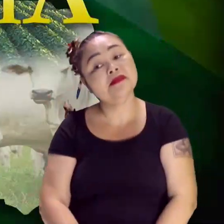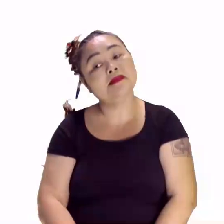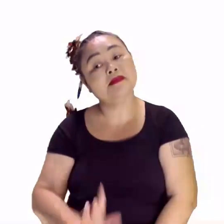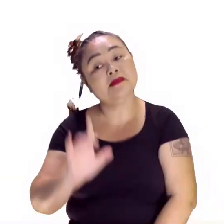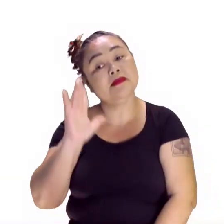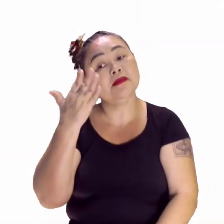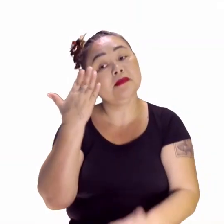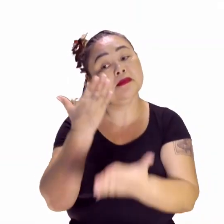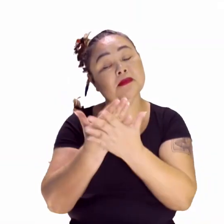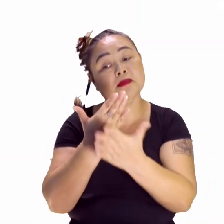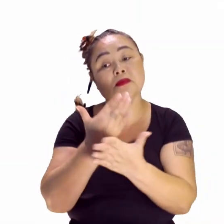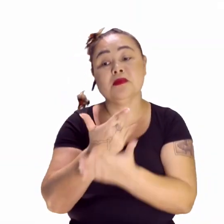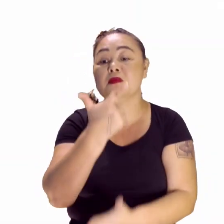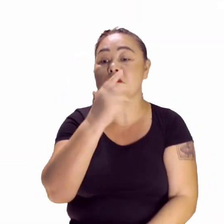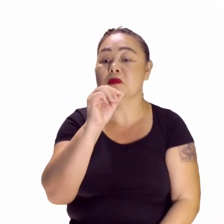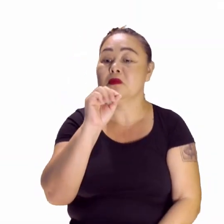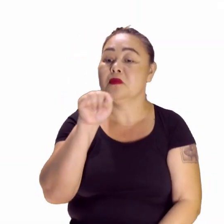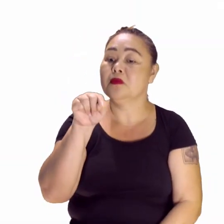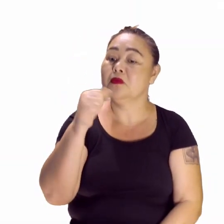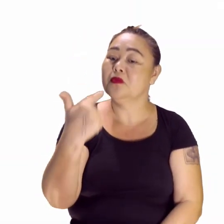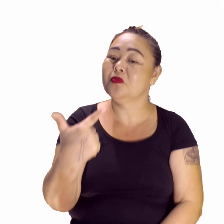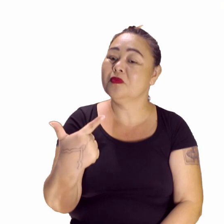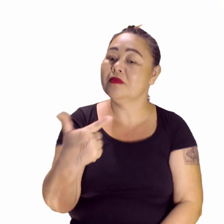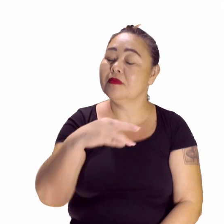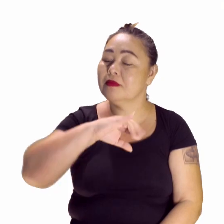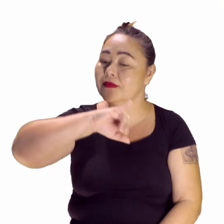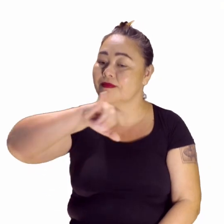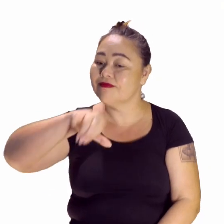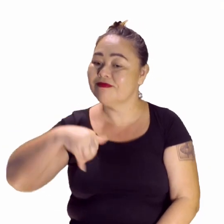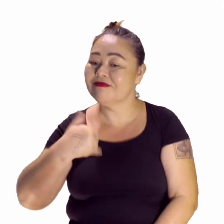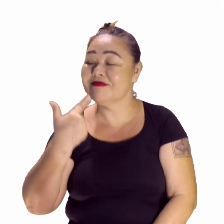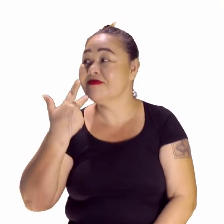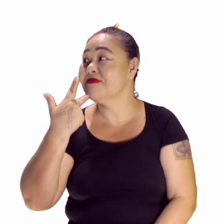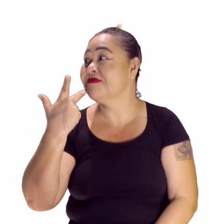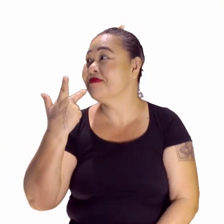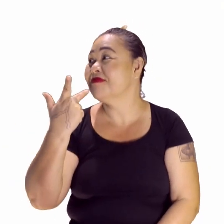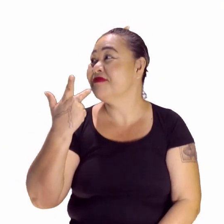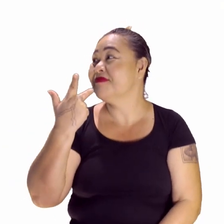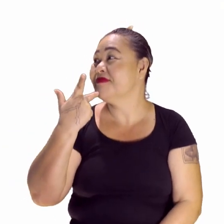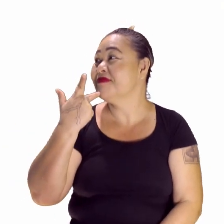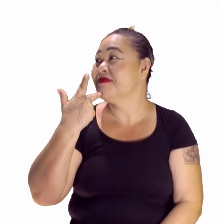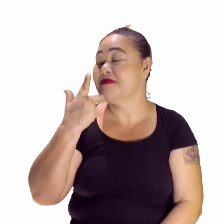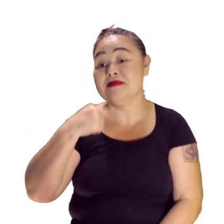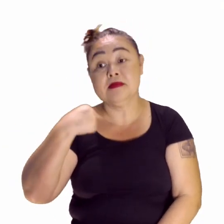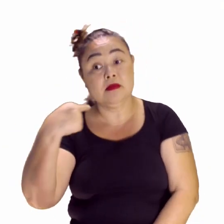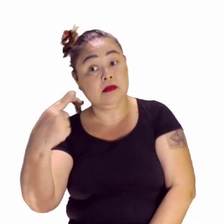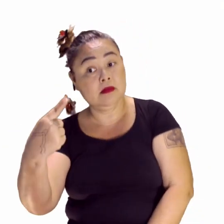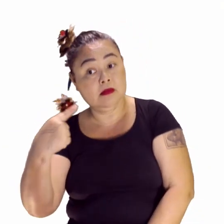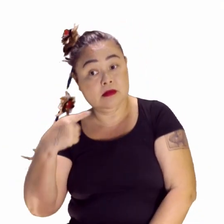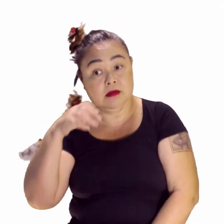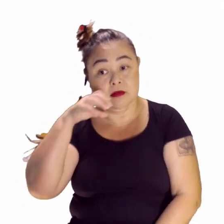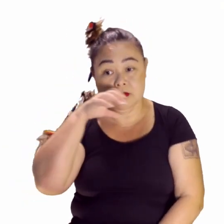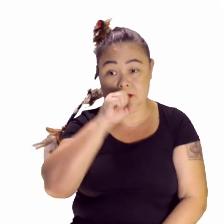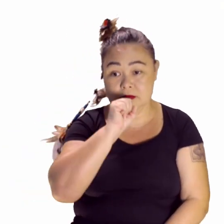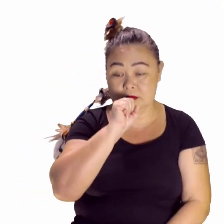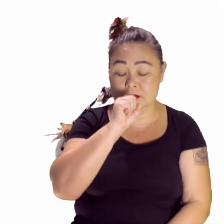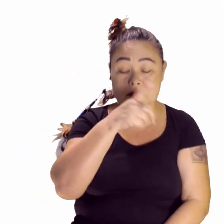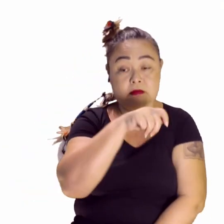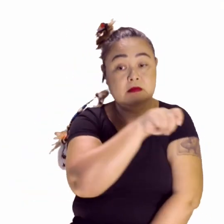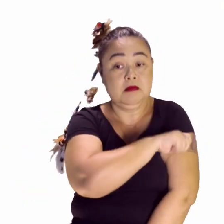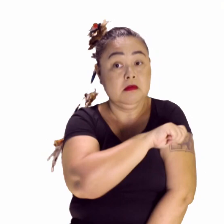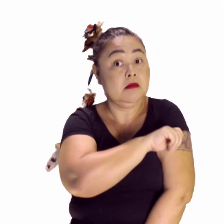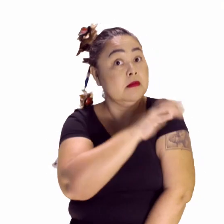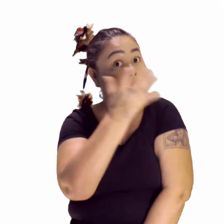Aula 20.2, professor Jorge. Falando... Eu já vou aproveitar, Rogério, já falar. A gente falou que é um bate-bola rapidão, né? Não adianta o aluno, às